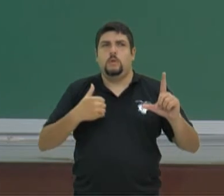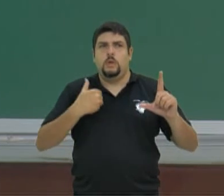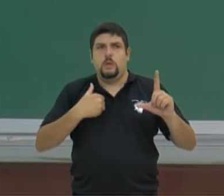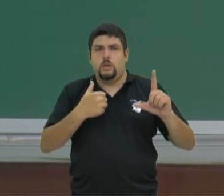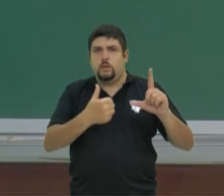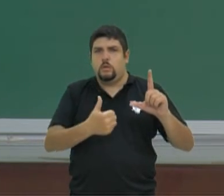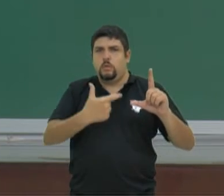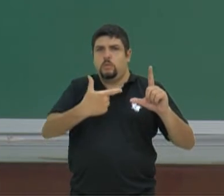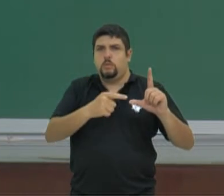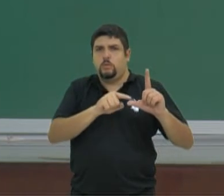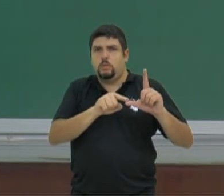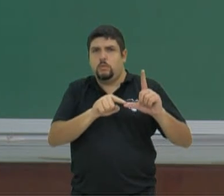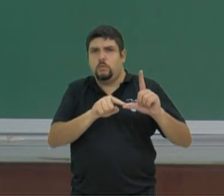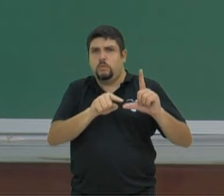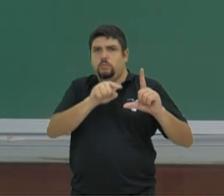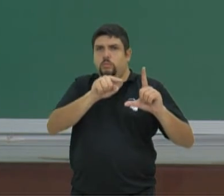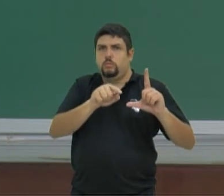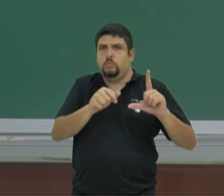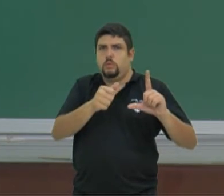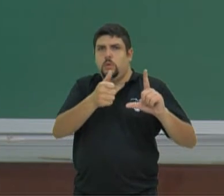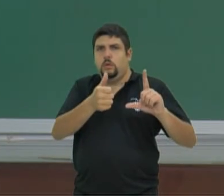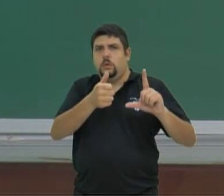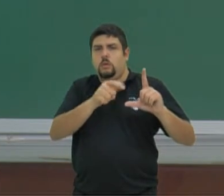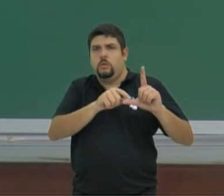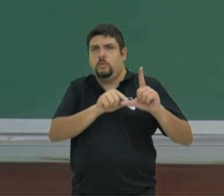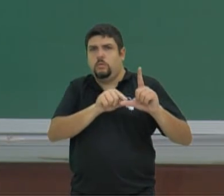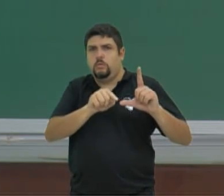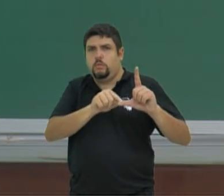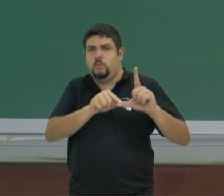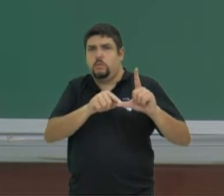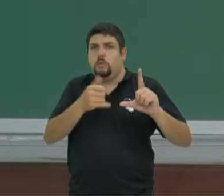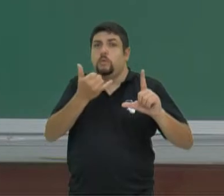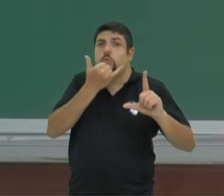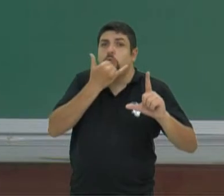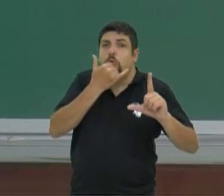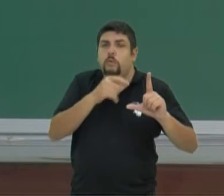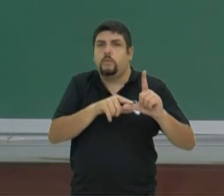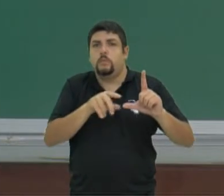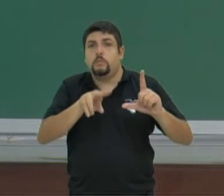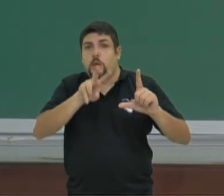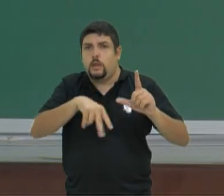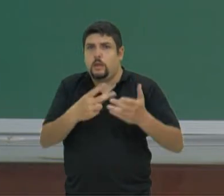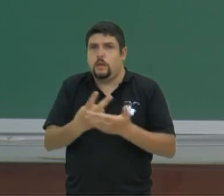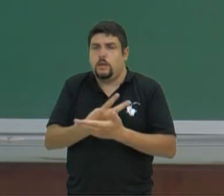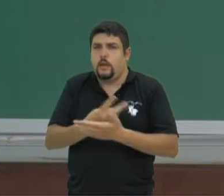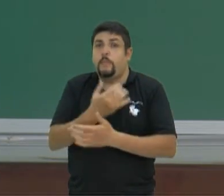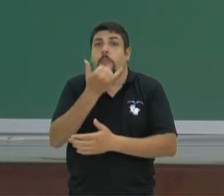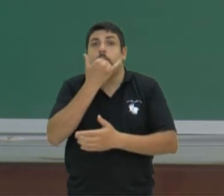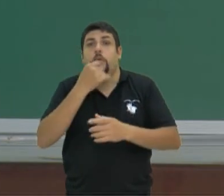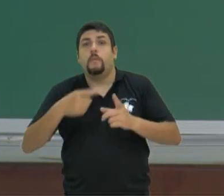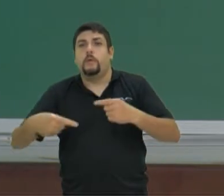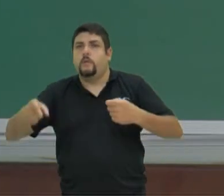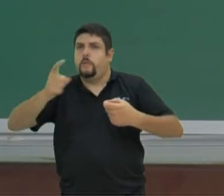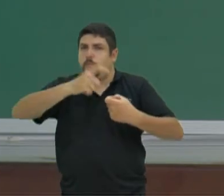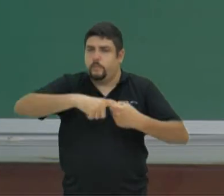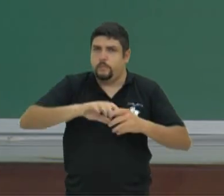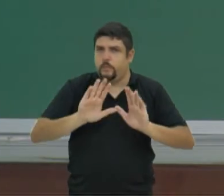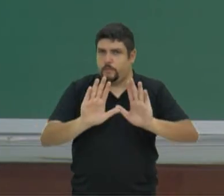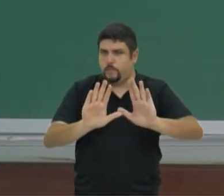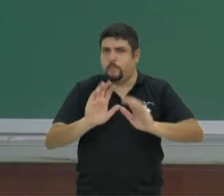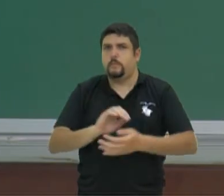que tem 15 anos. Opa, perdão, li errado. Li tudo errado. Vamos voltar? Olha